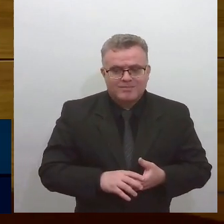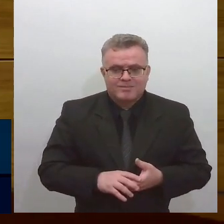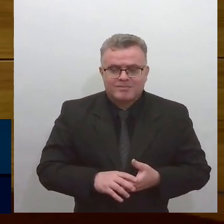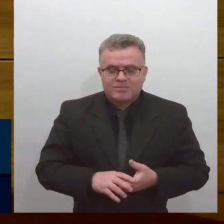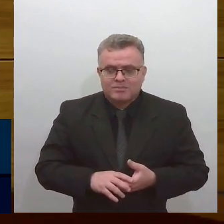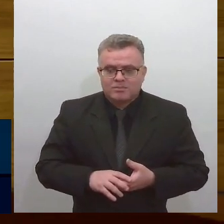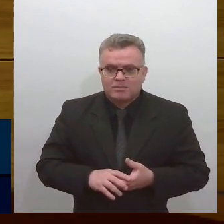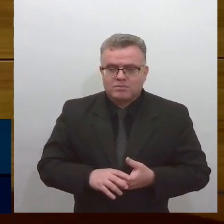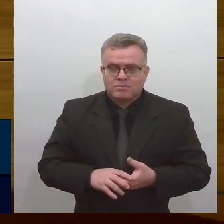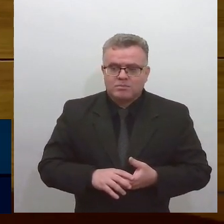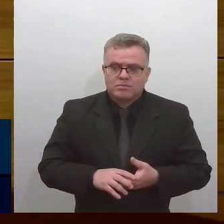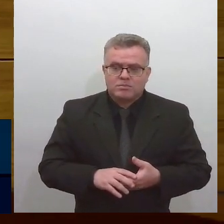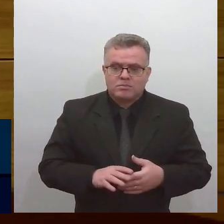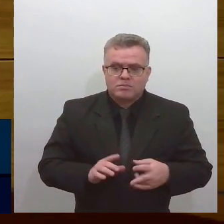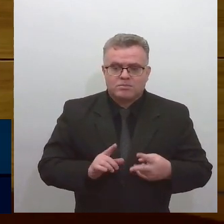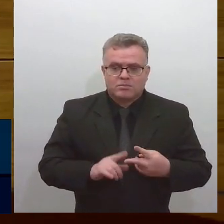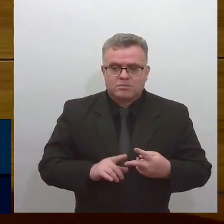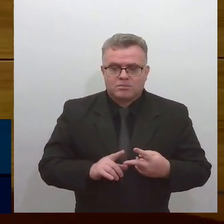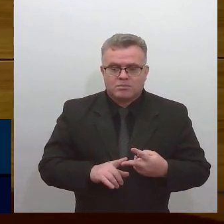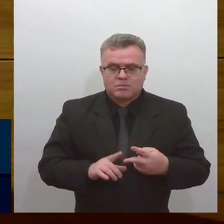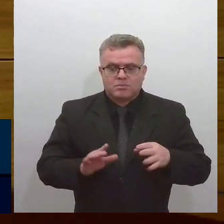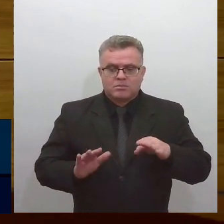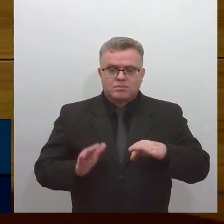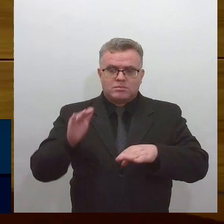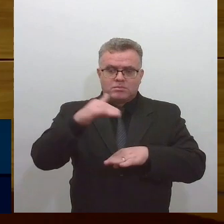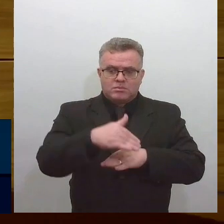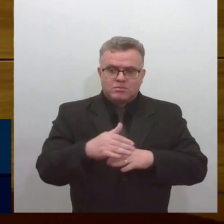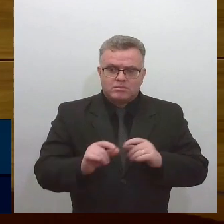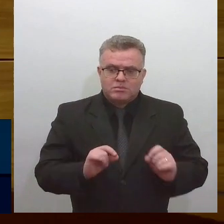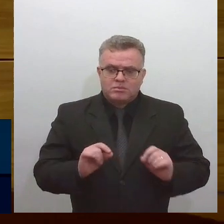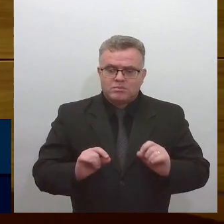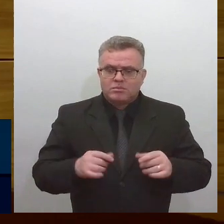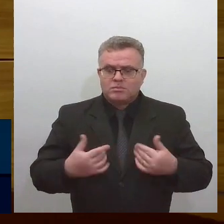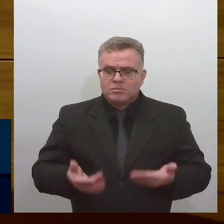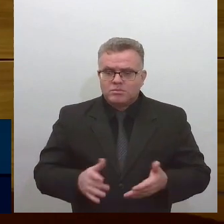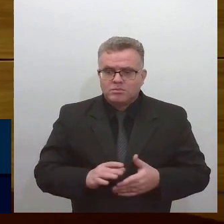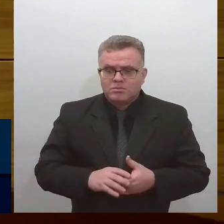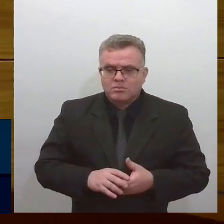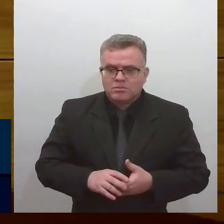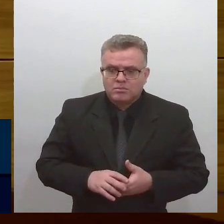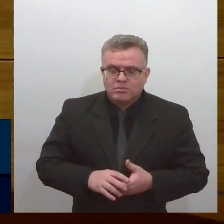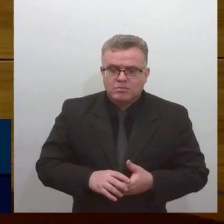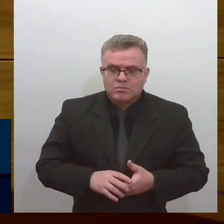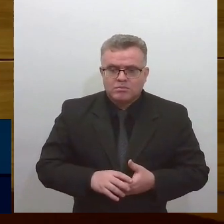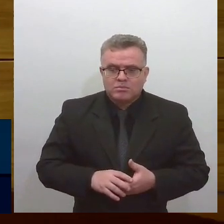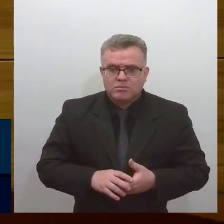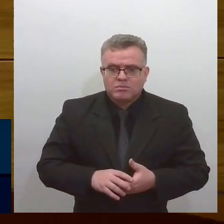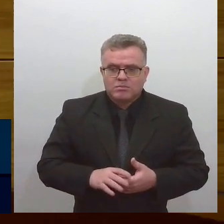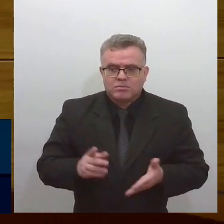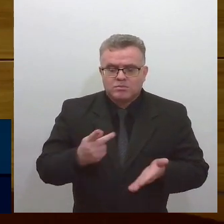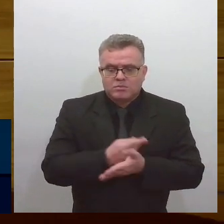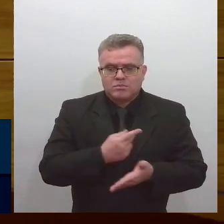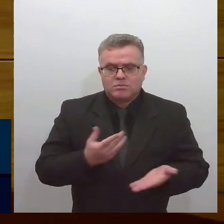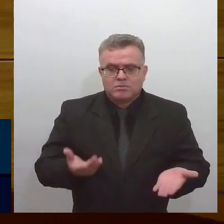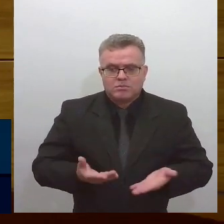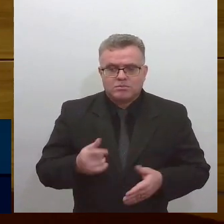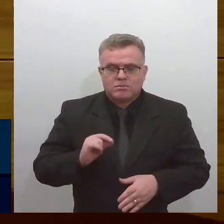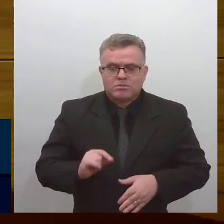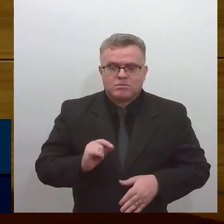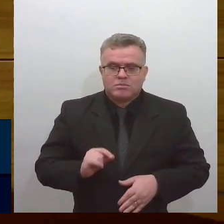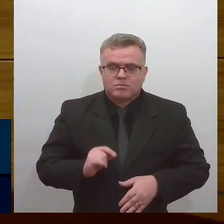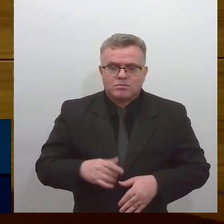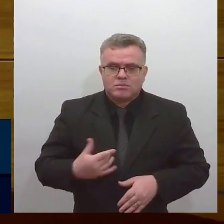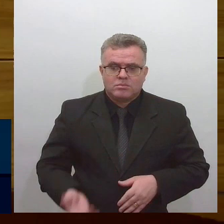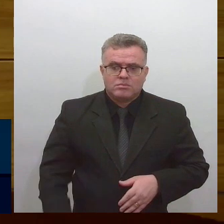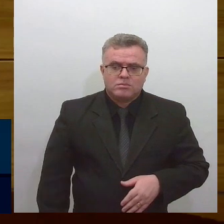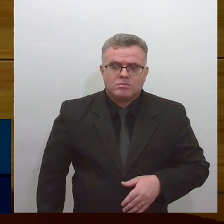sobre a questão das passarelas né o o o que que acontece hoje né tudo é